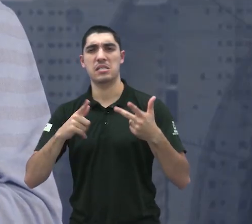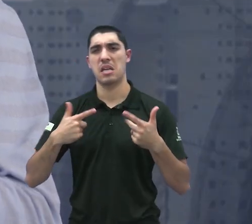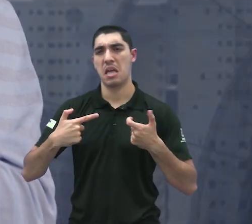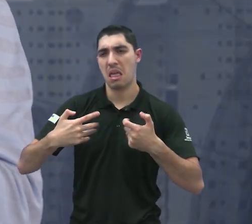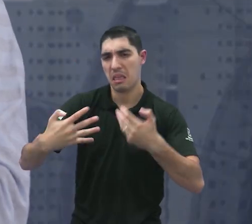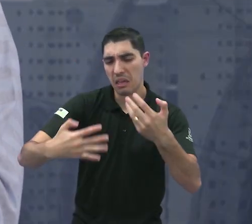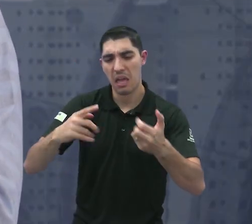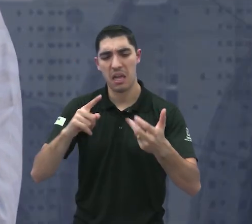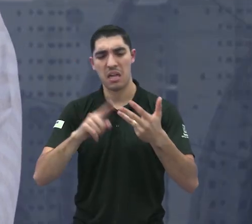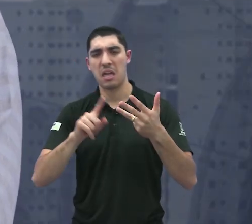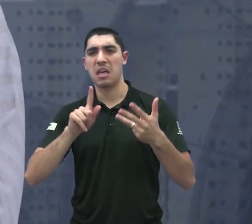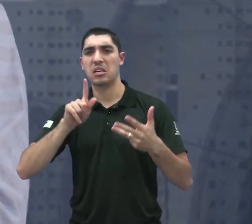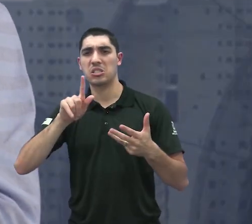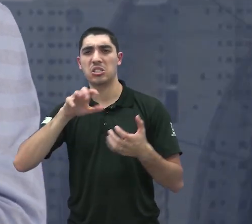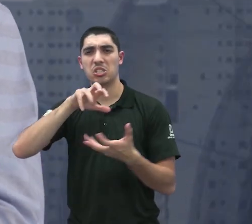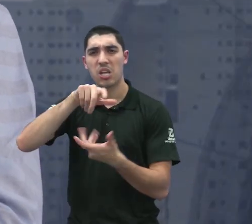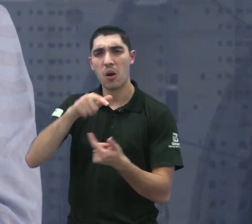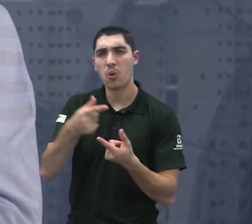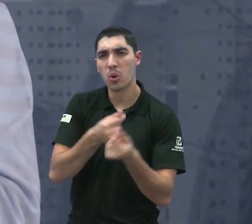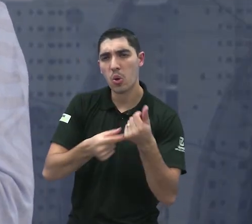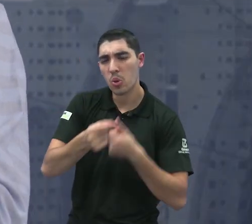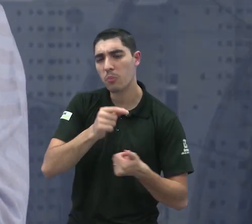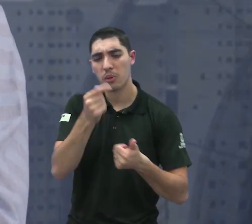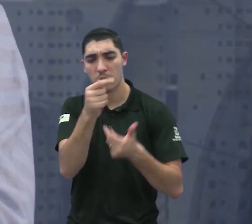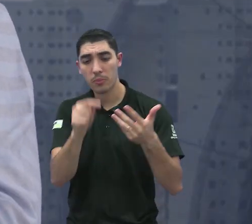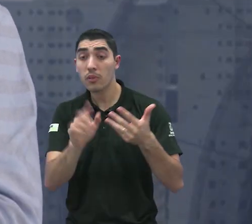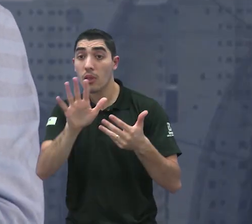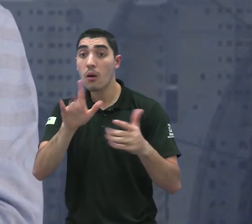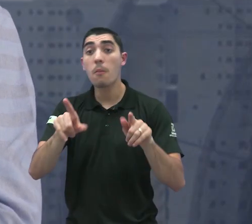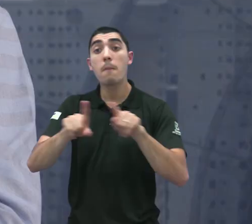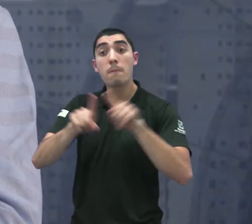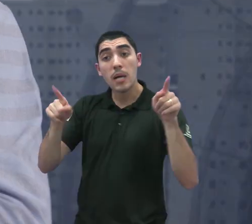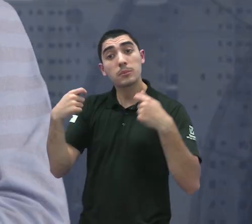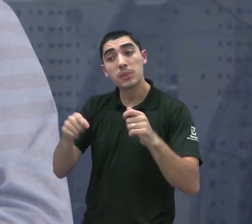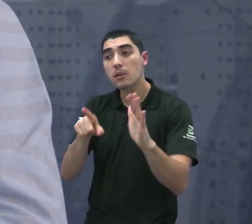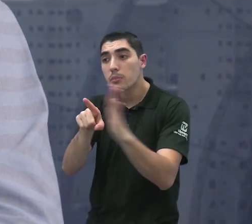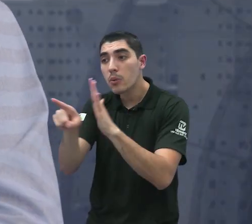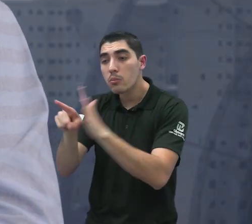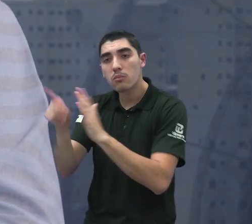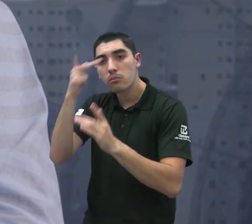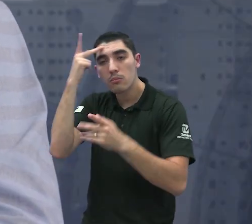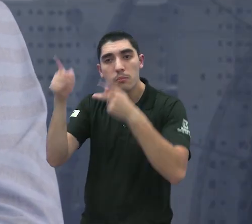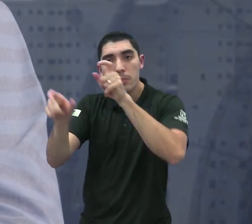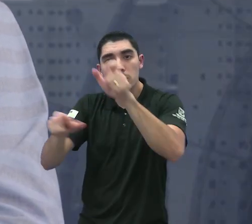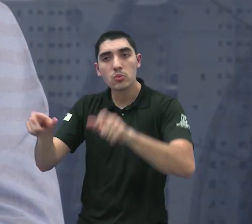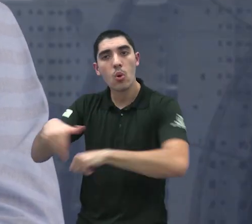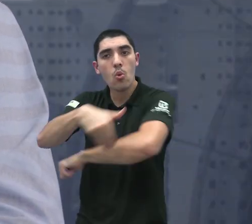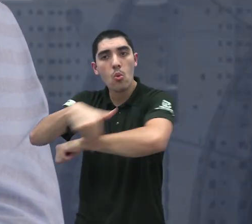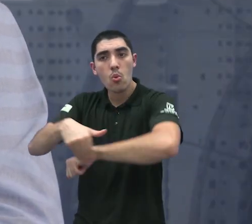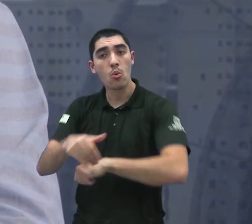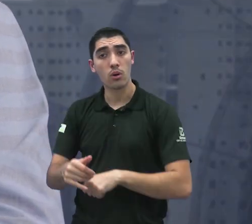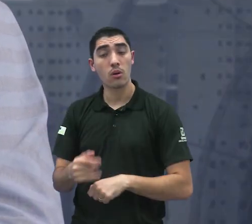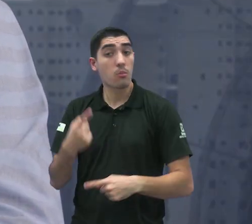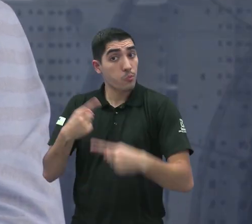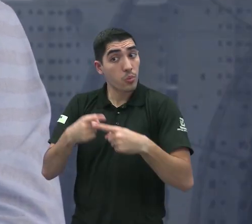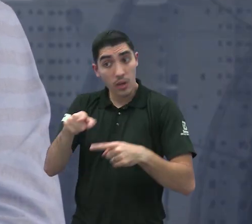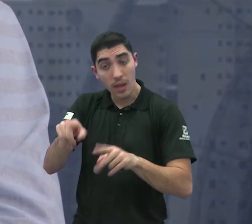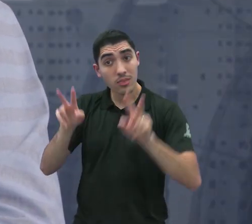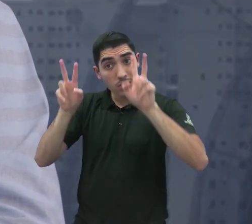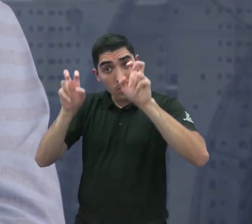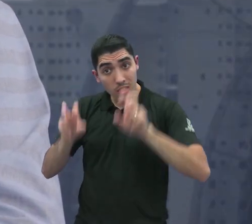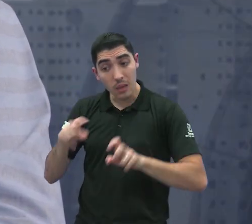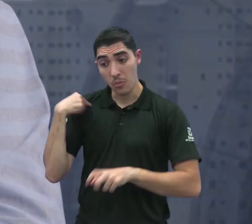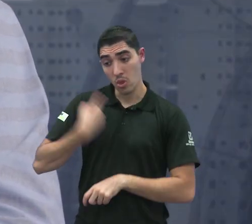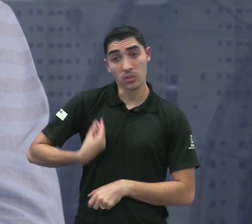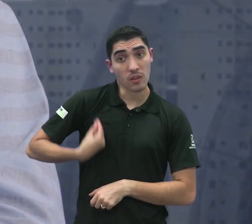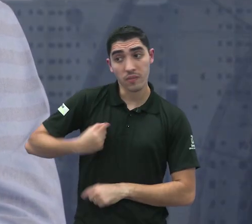e temos que discutir isso com as pessoas que ficam na rua, com as pessoas que estão no cotidiano, pois no limite, como a professora comentou, são temas que vão impactar a